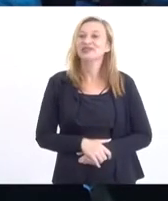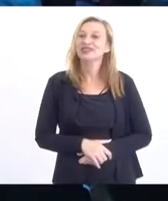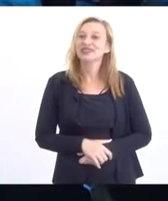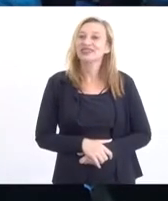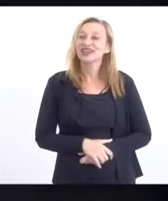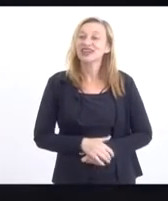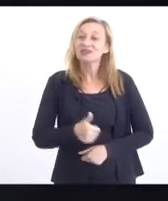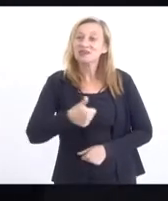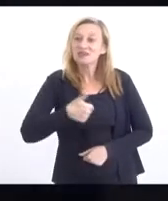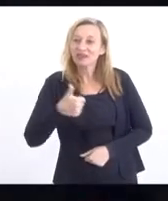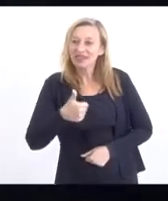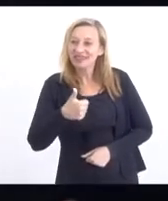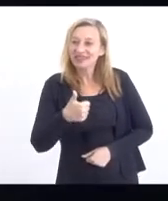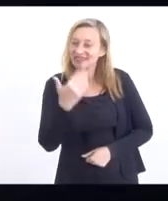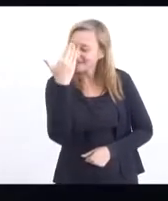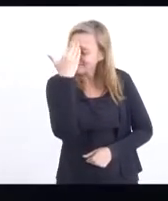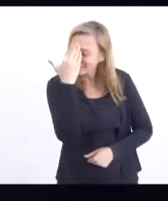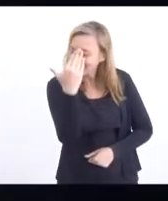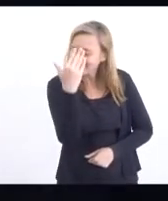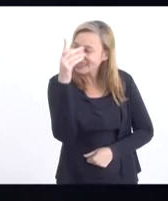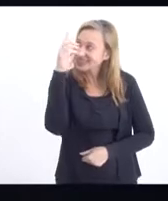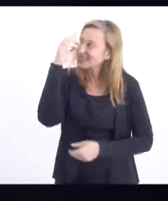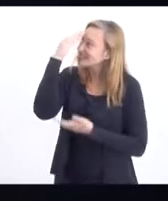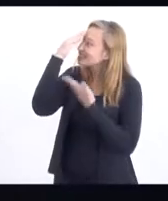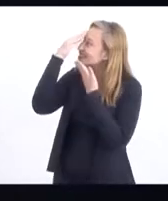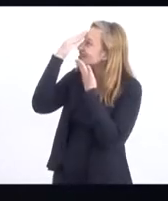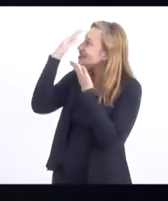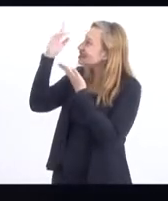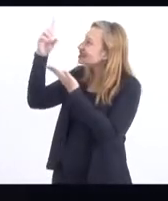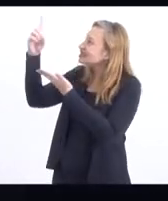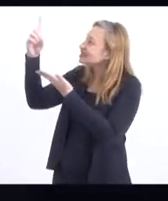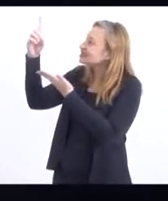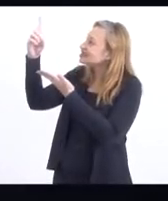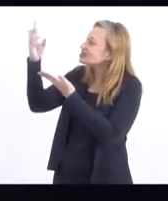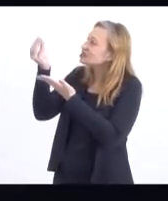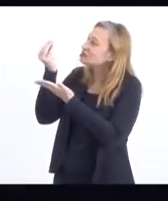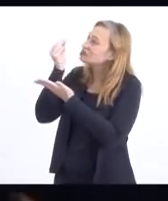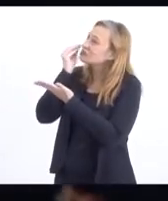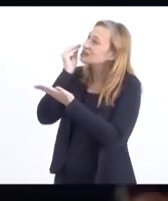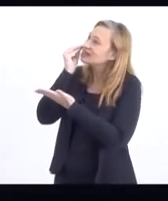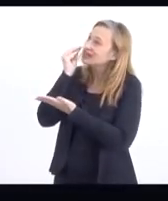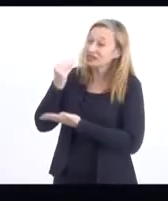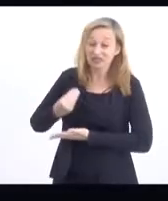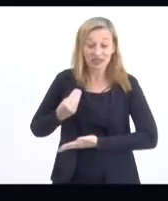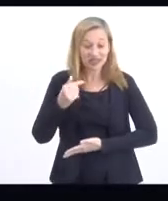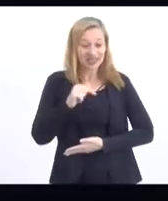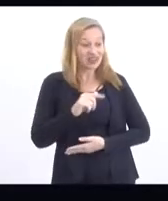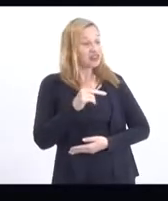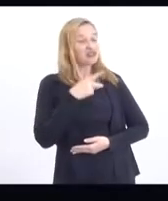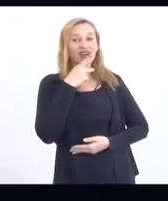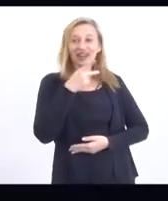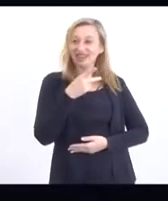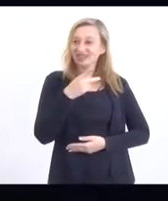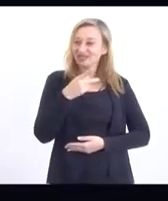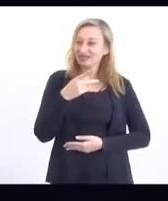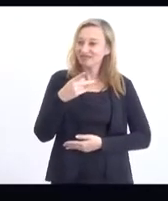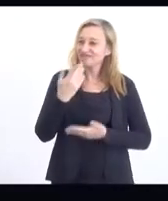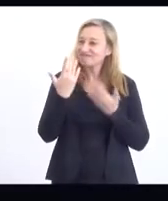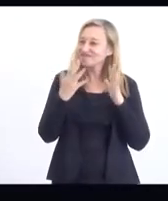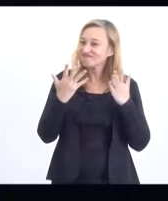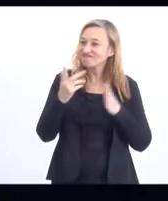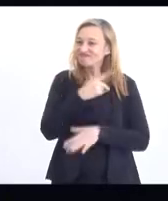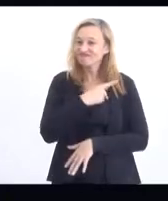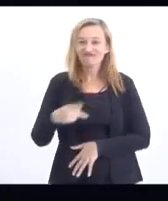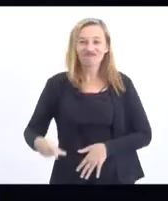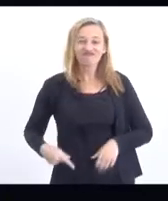Em primeiro lugar, eu queria agradecer a Deus pela essa oportunidade de poder estar aqui falando, cumprimentando o presidente